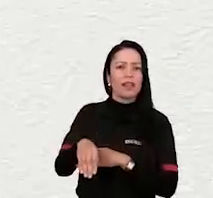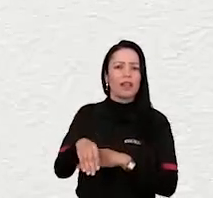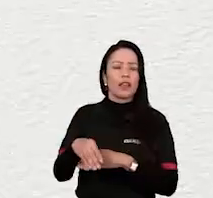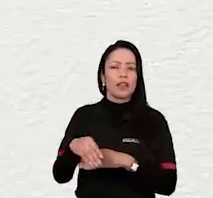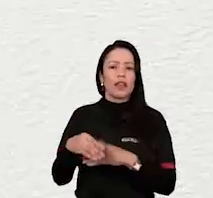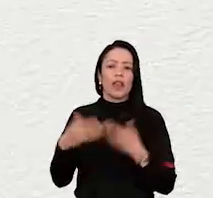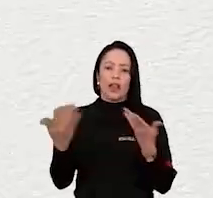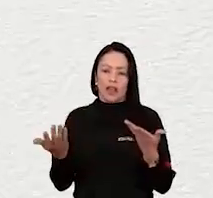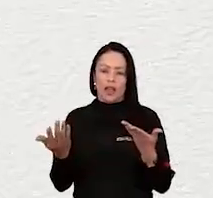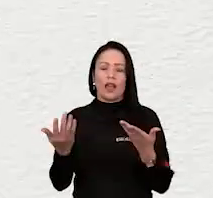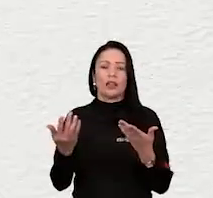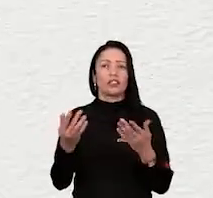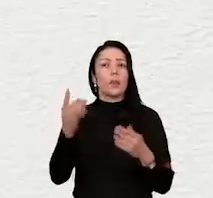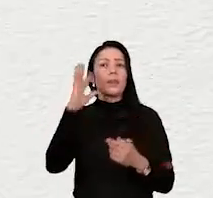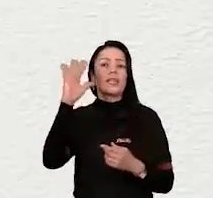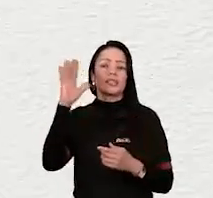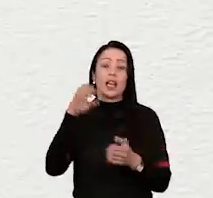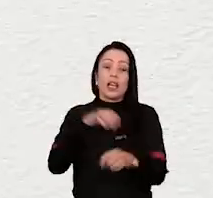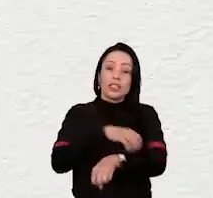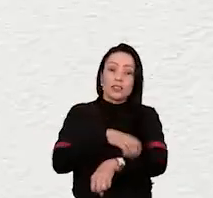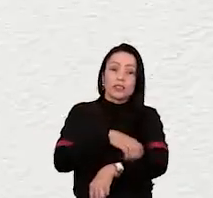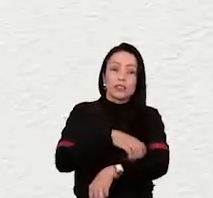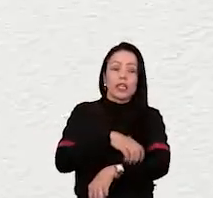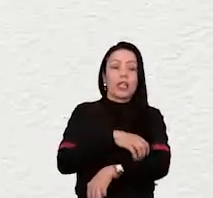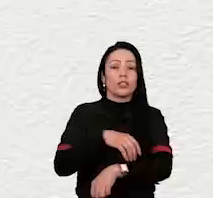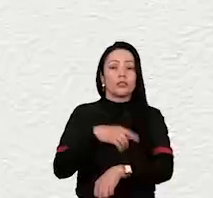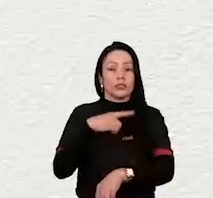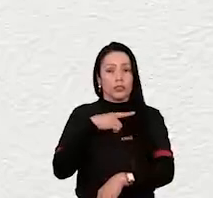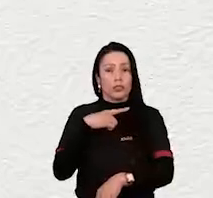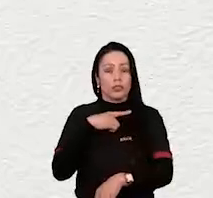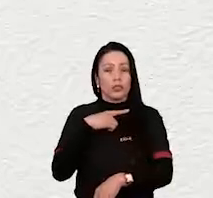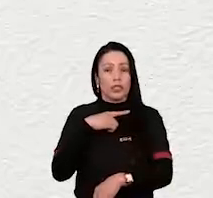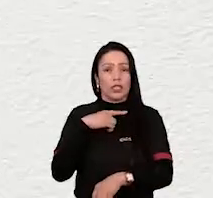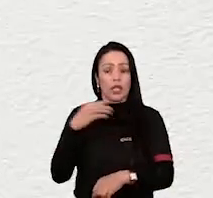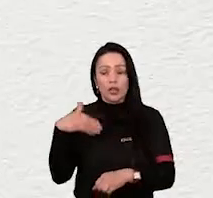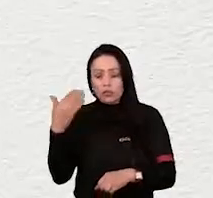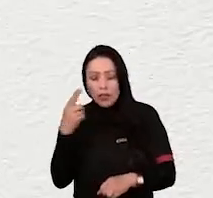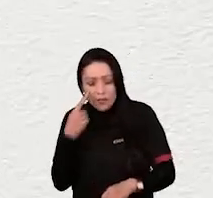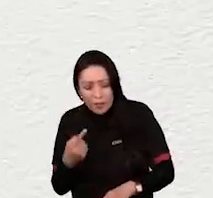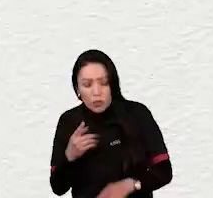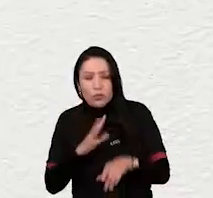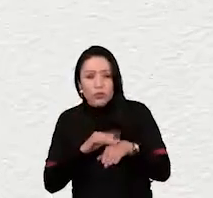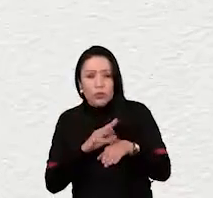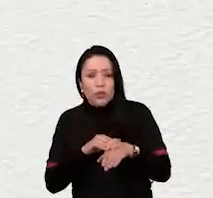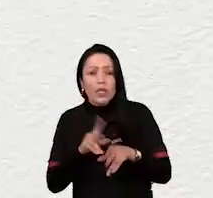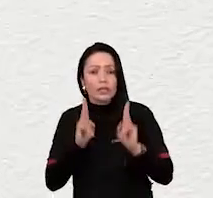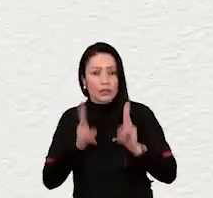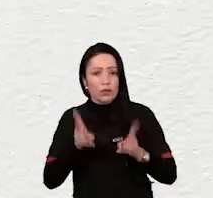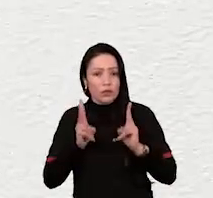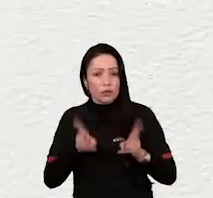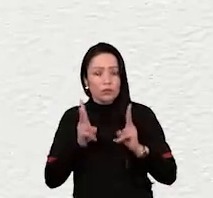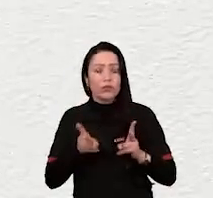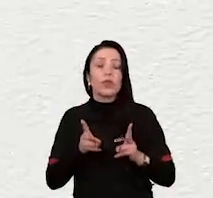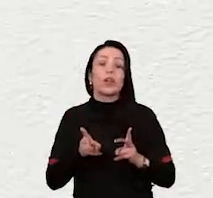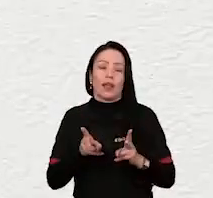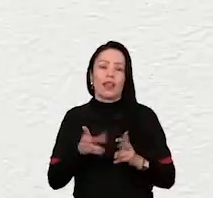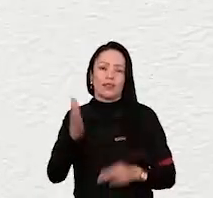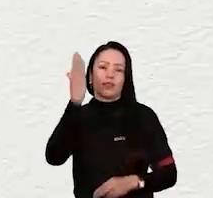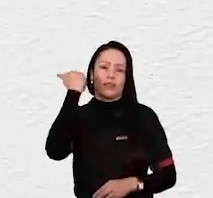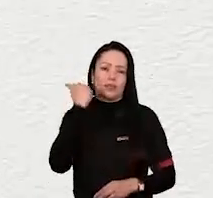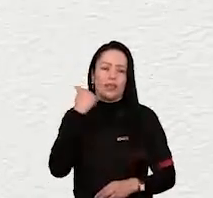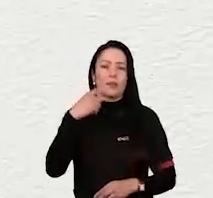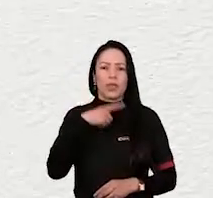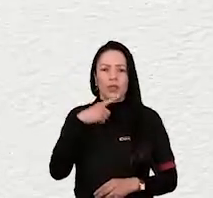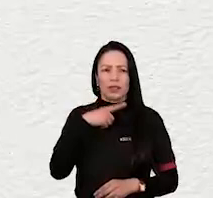para dentro. São os animais alérgicos com estenose, animais com orelhas externas crônicas, que o tímpano vai perfurar, e a gente sabe que